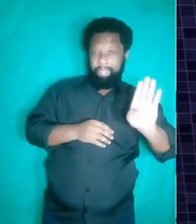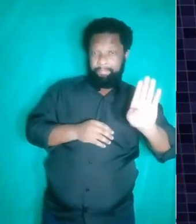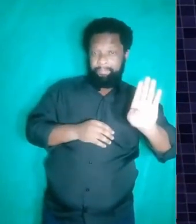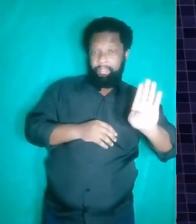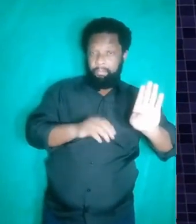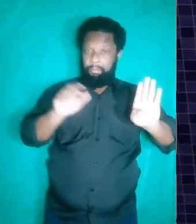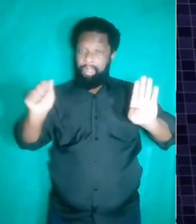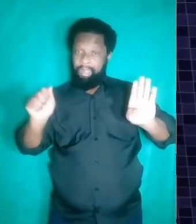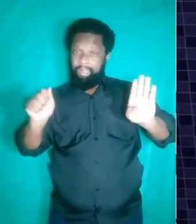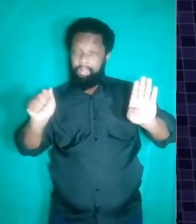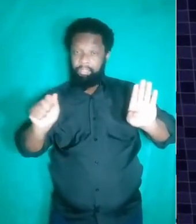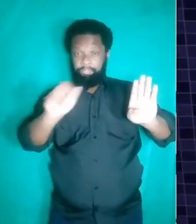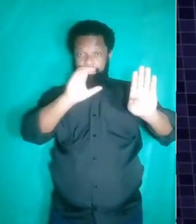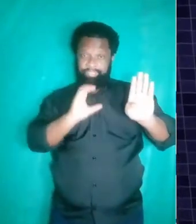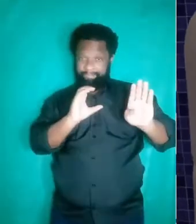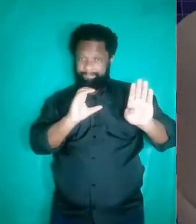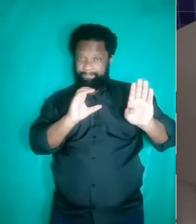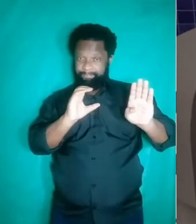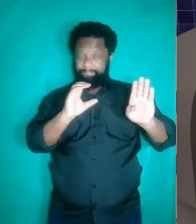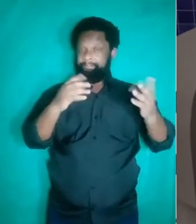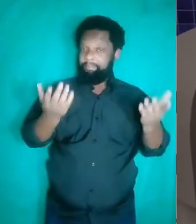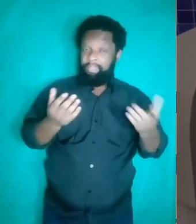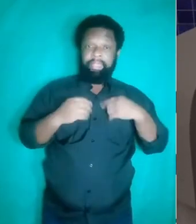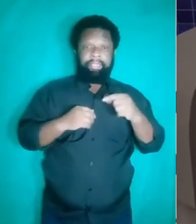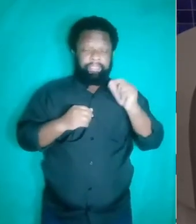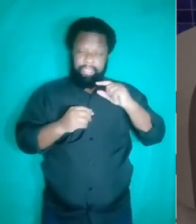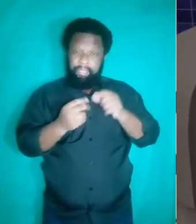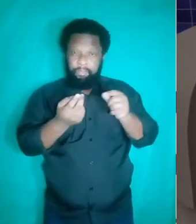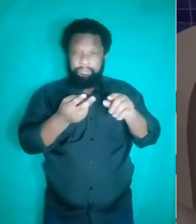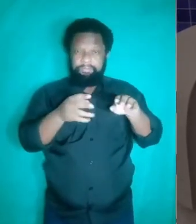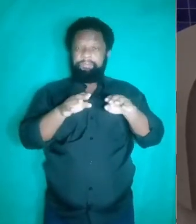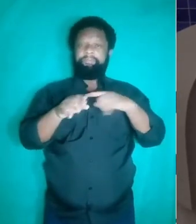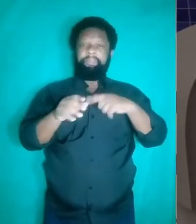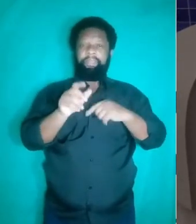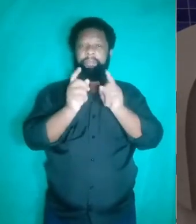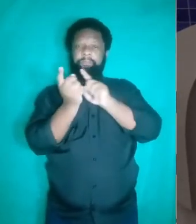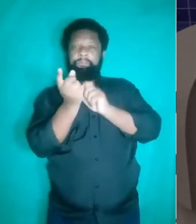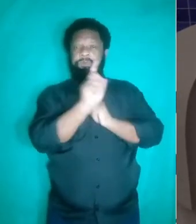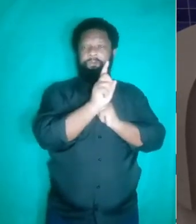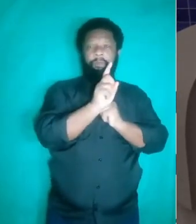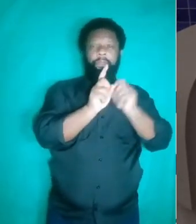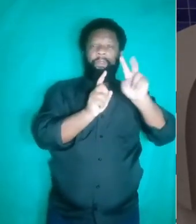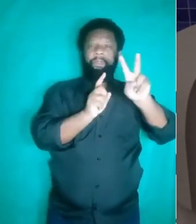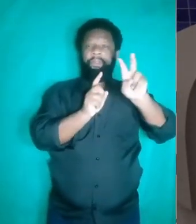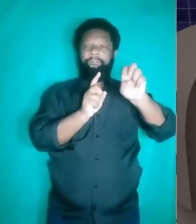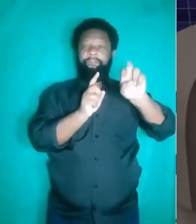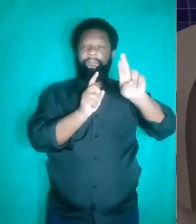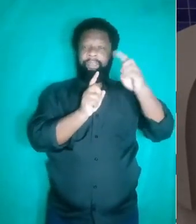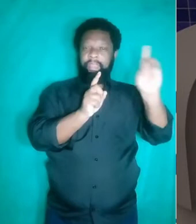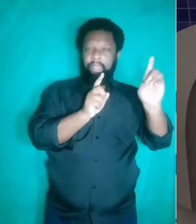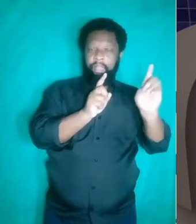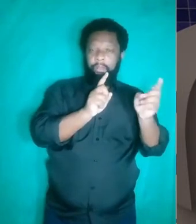ponta B, um que se liga à ponta A e um que se liga à ponta C, tá bem? E esse carinha aqui no meio, que vira verão, nada,